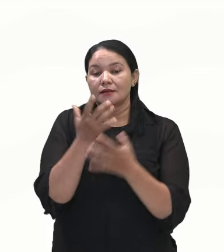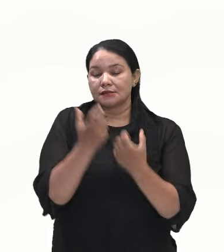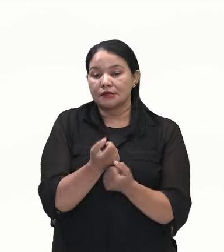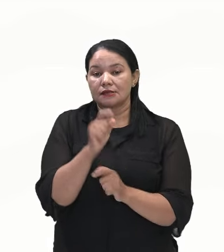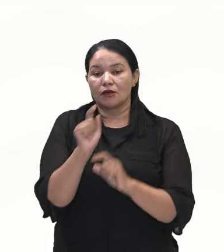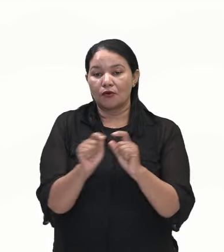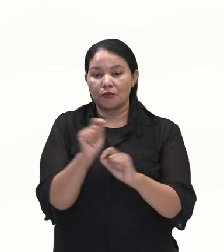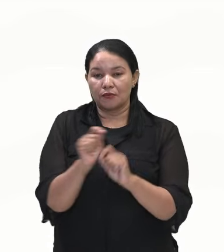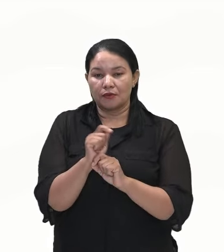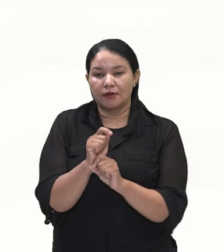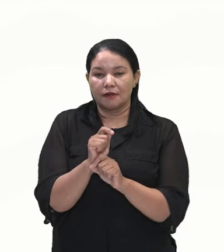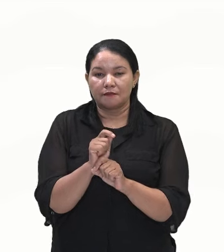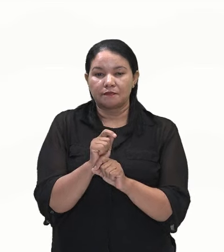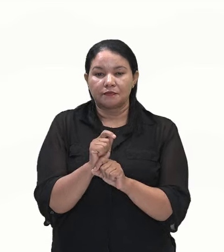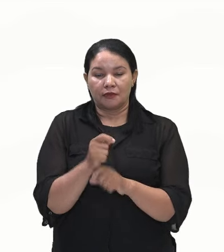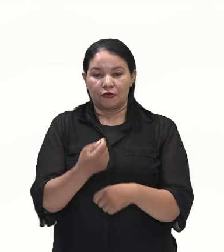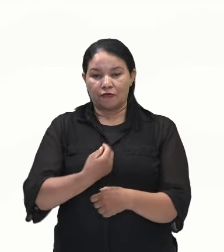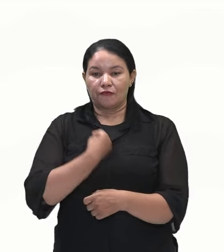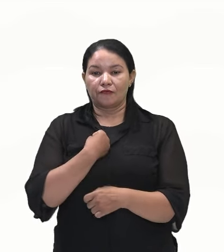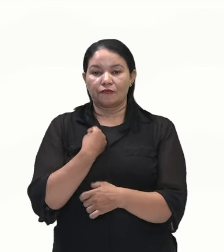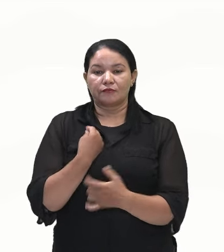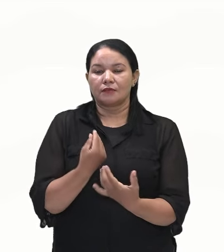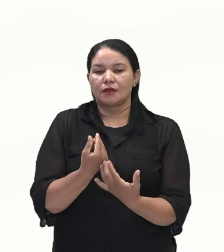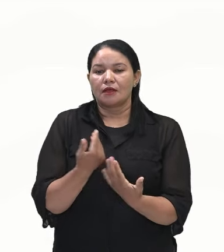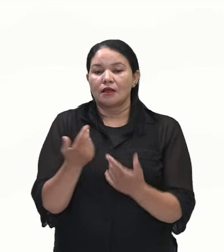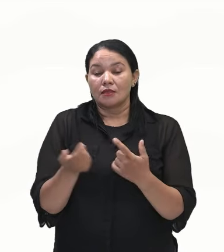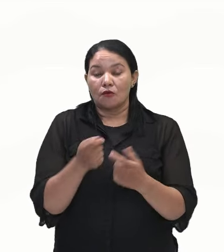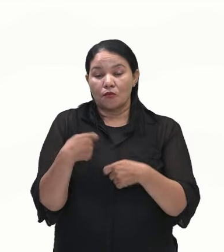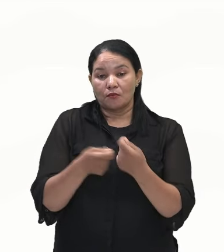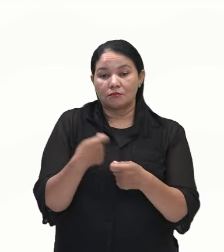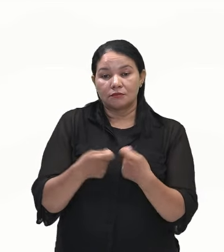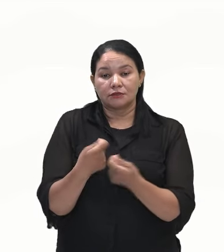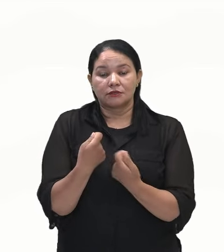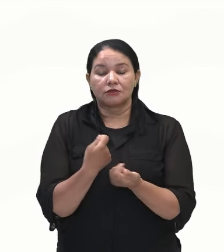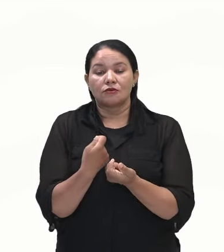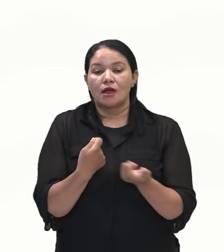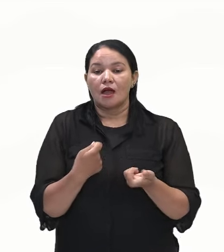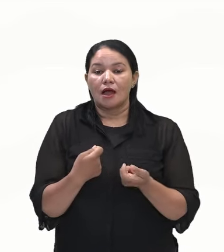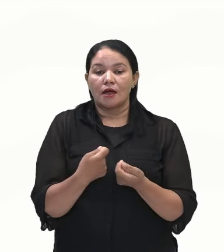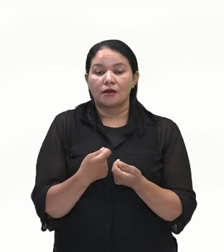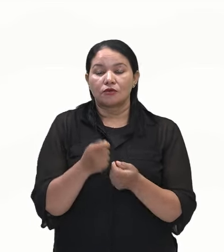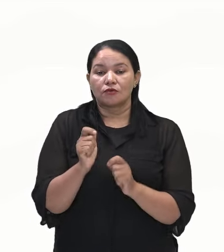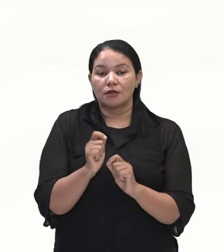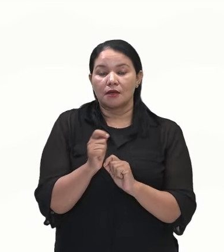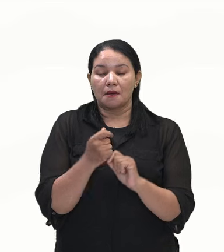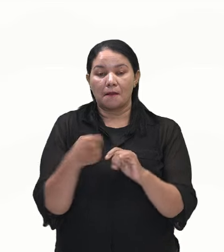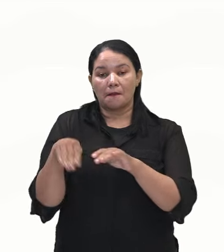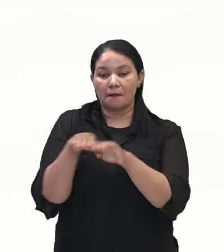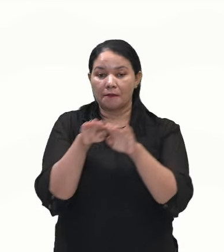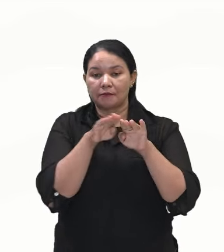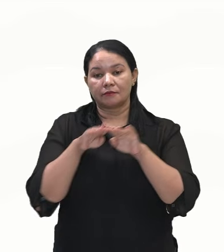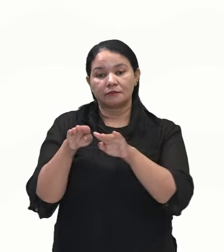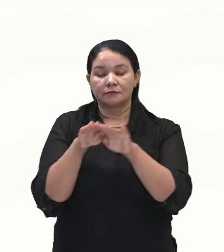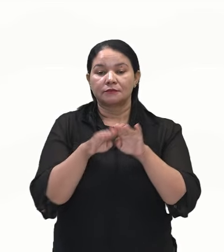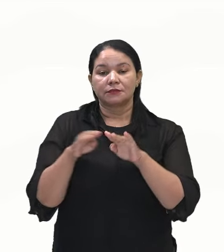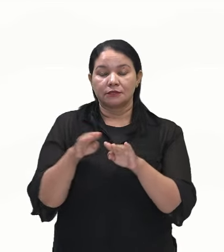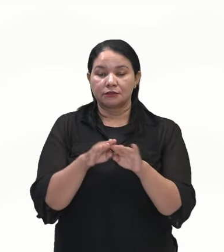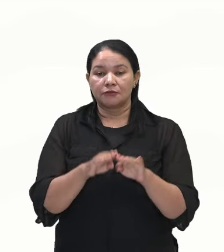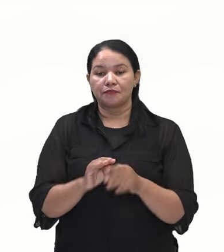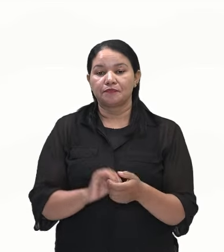Então, a comercialização nos leva, né, a promover um padrão, né, standards, um